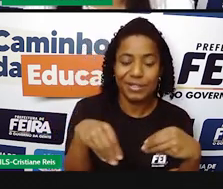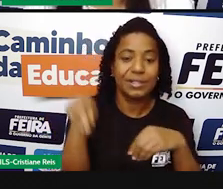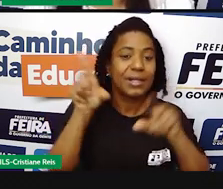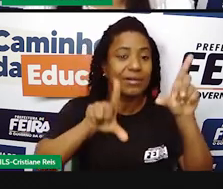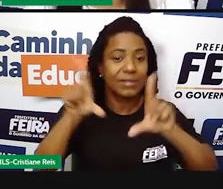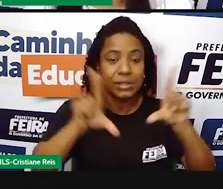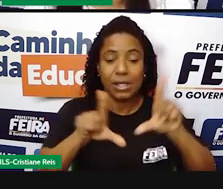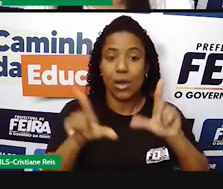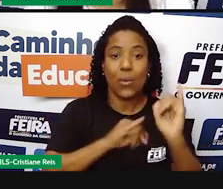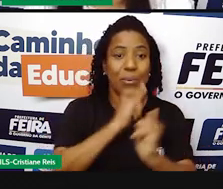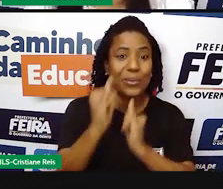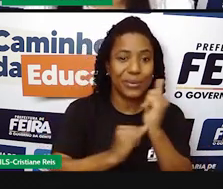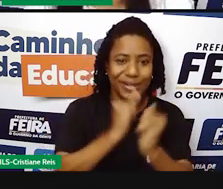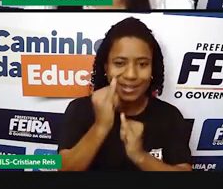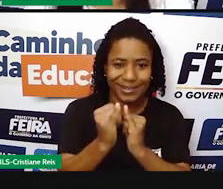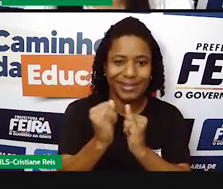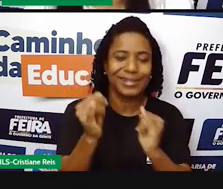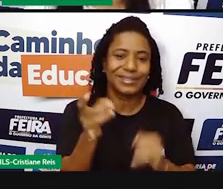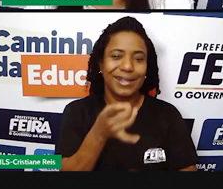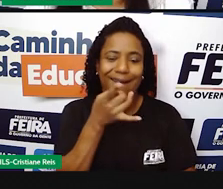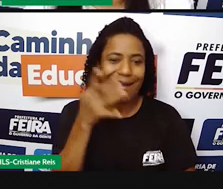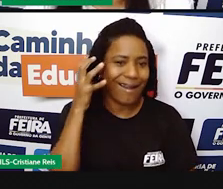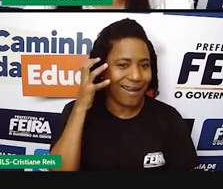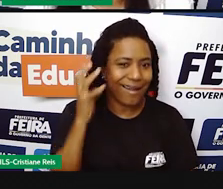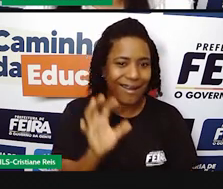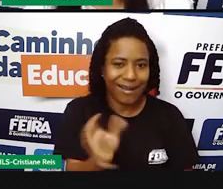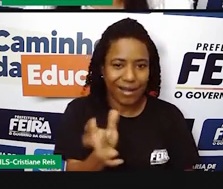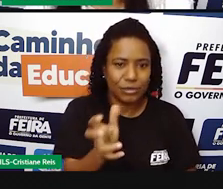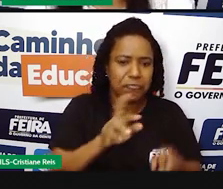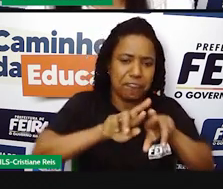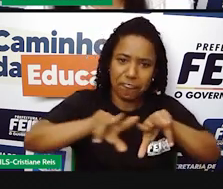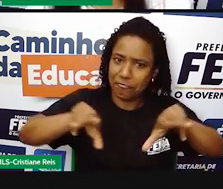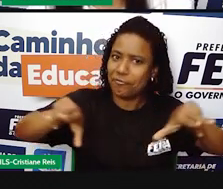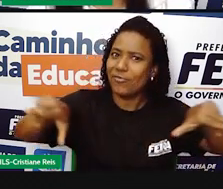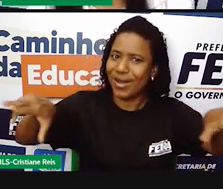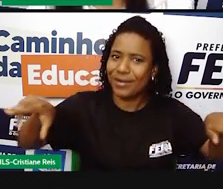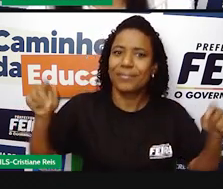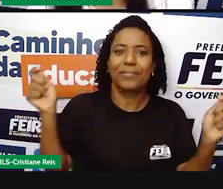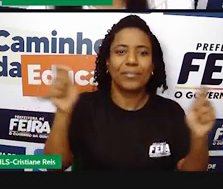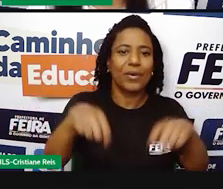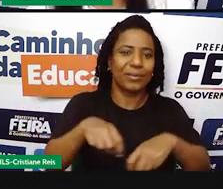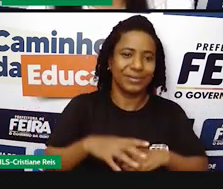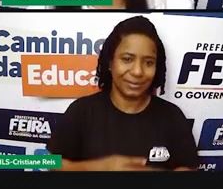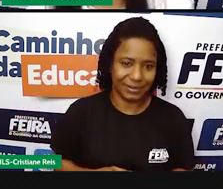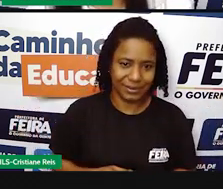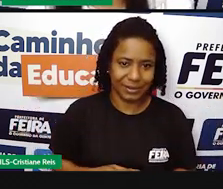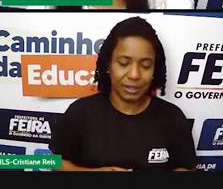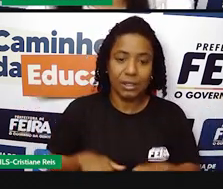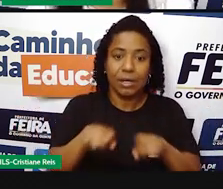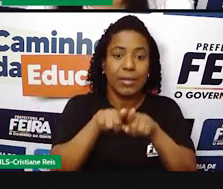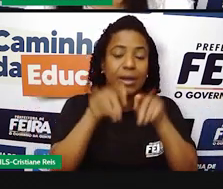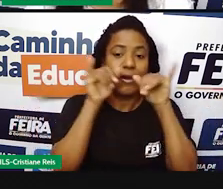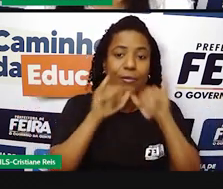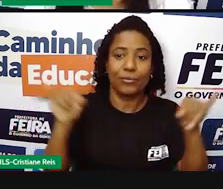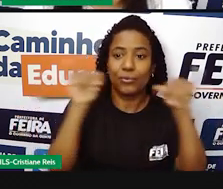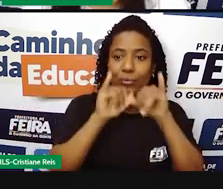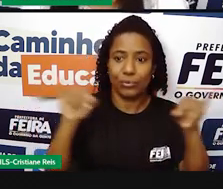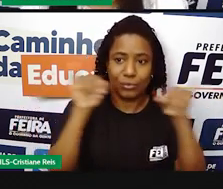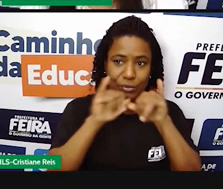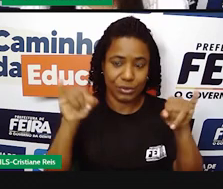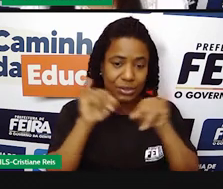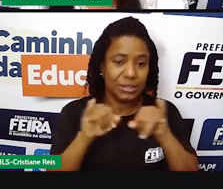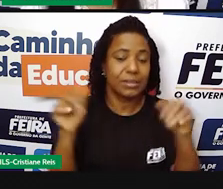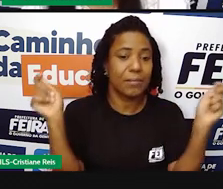televisão, internet, rádio, entre outros. A notícia, ela pode ser veiculada aí nesses meios todos de comunicação